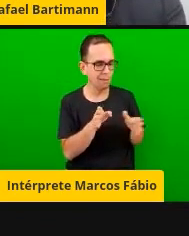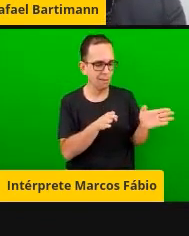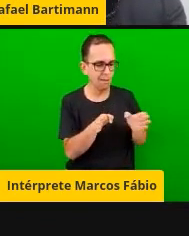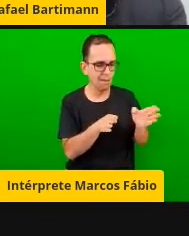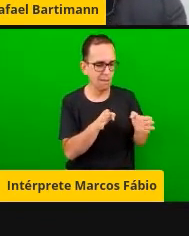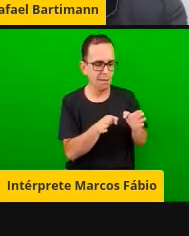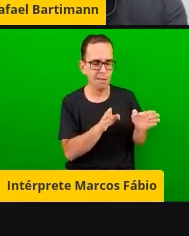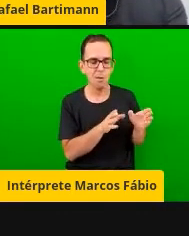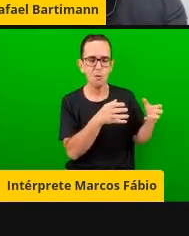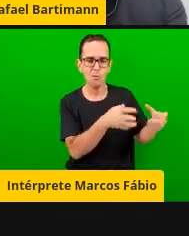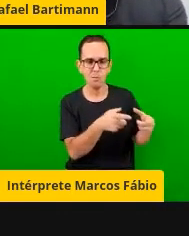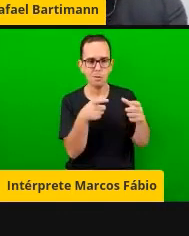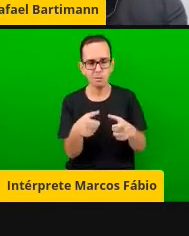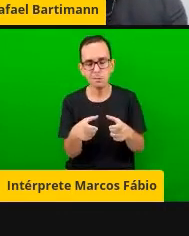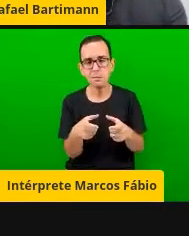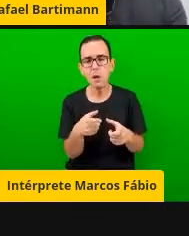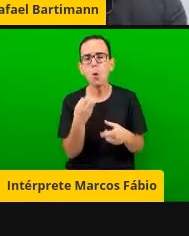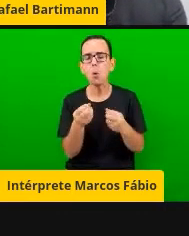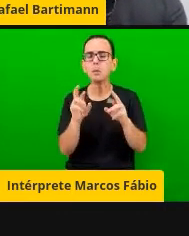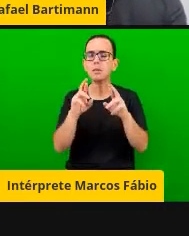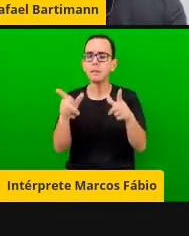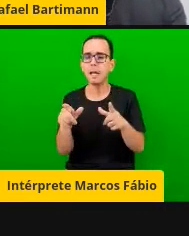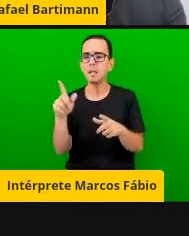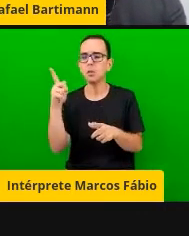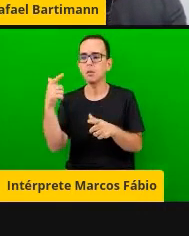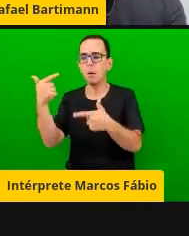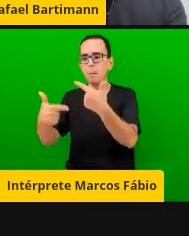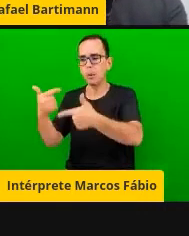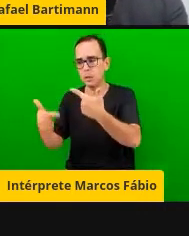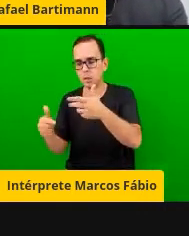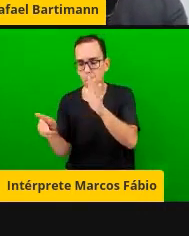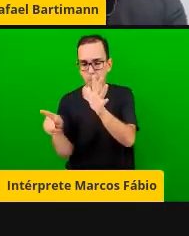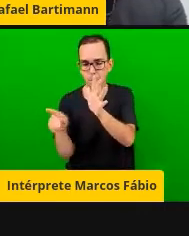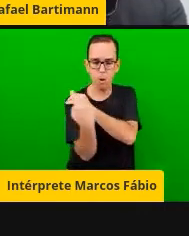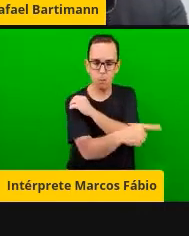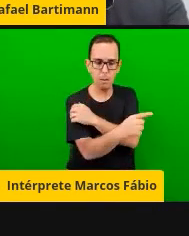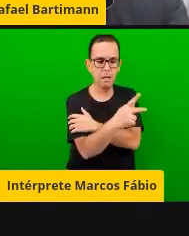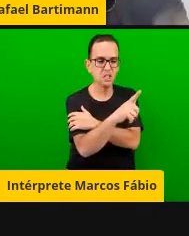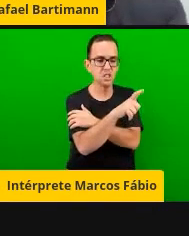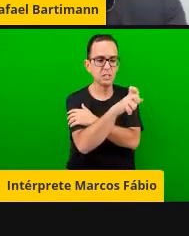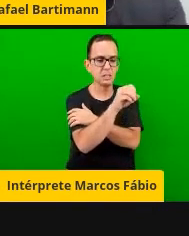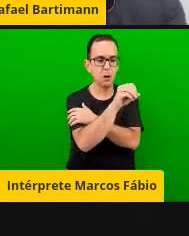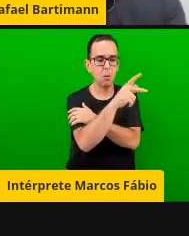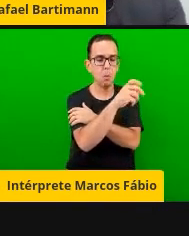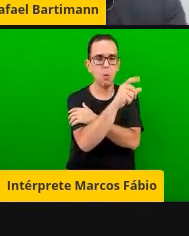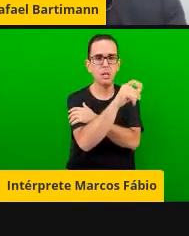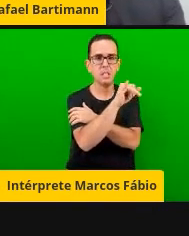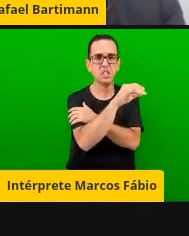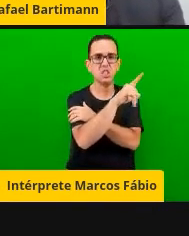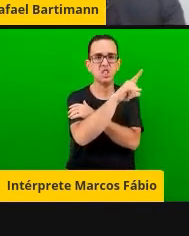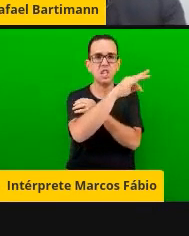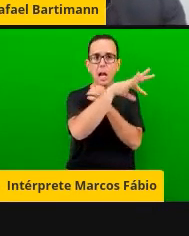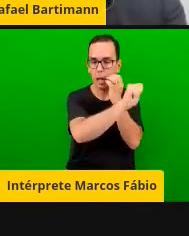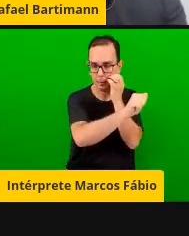Como diferenciar a geografia política da geopolítica? Isso é muito importante, porque diferenciando isso,